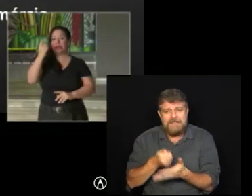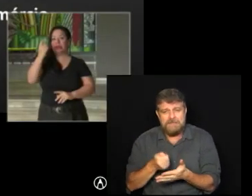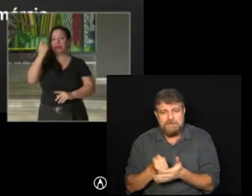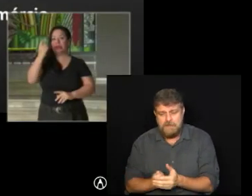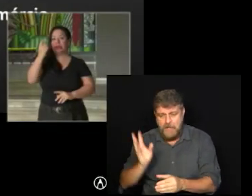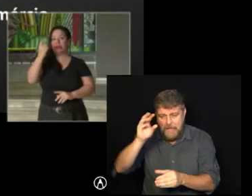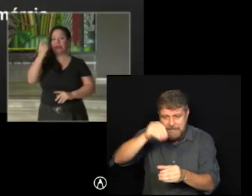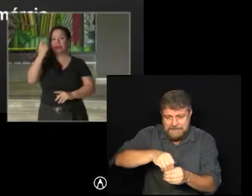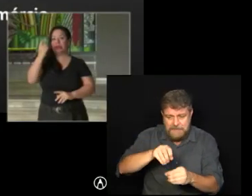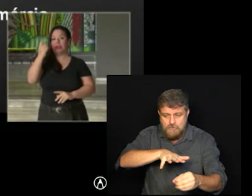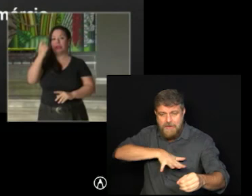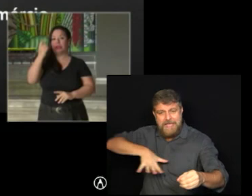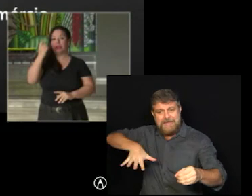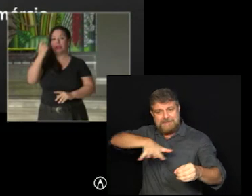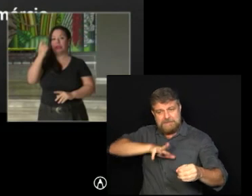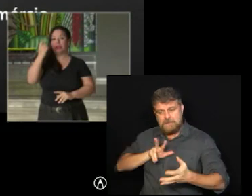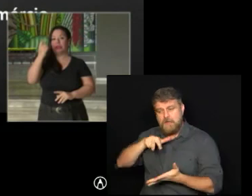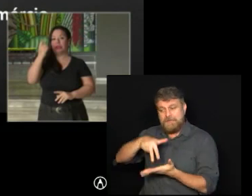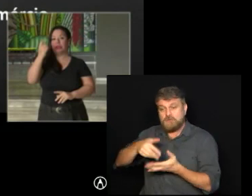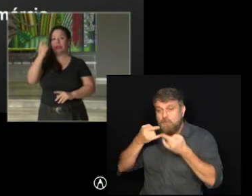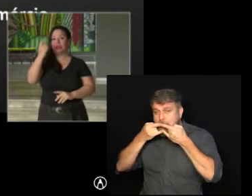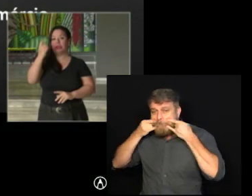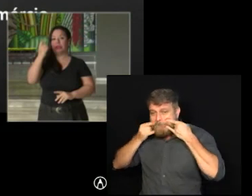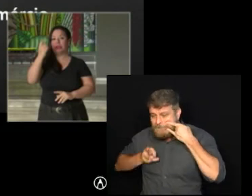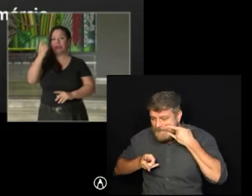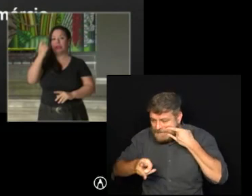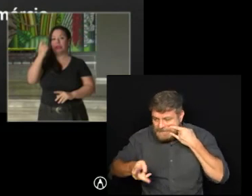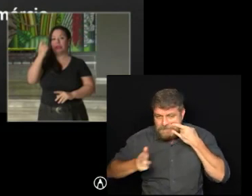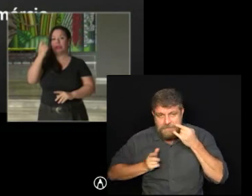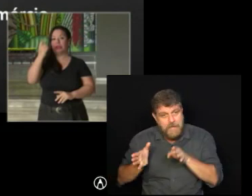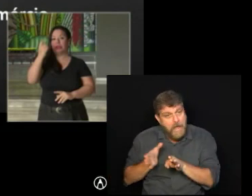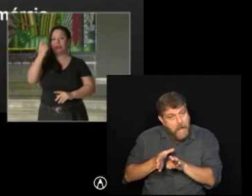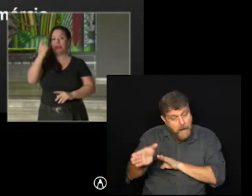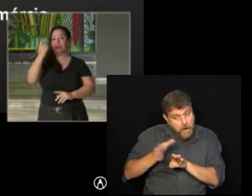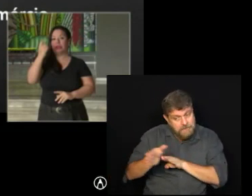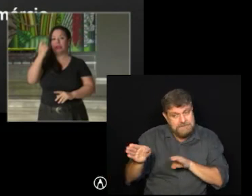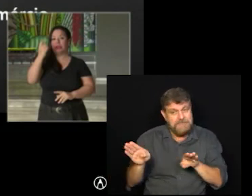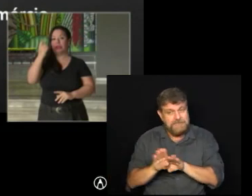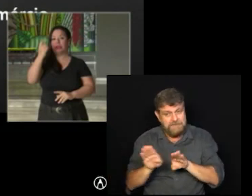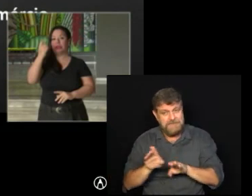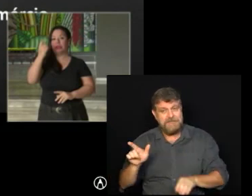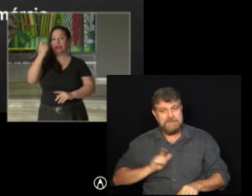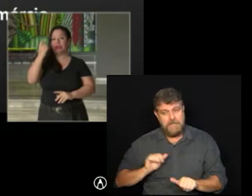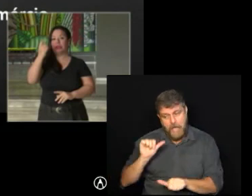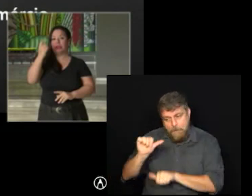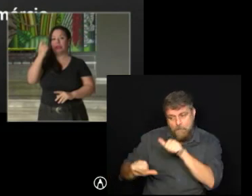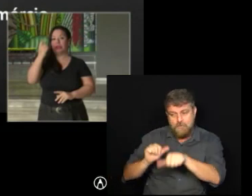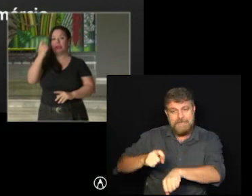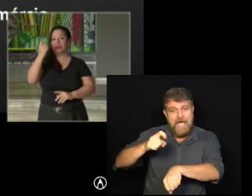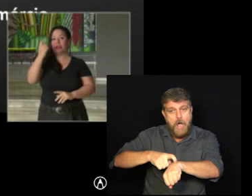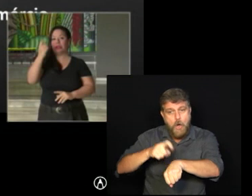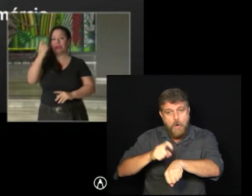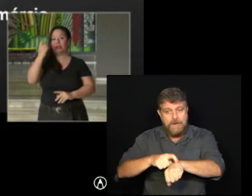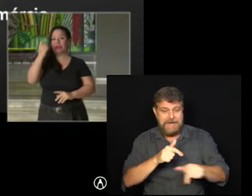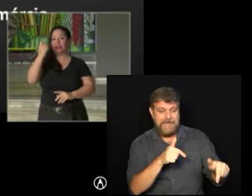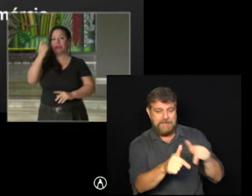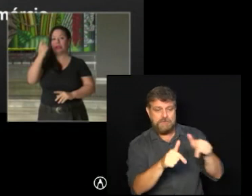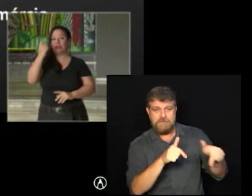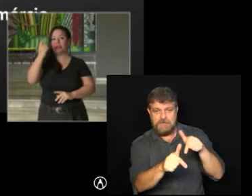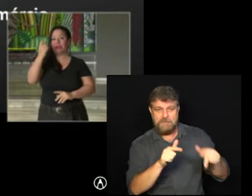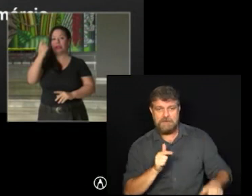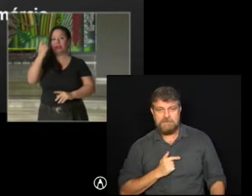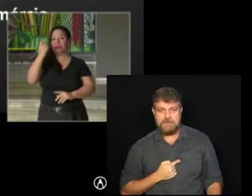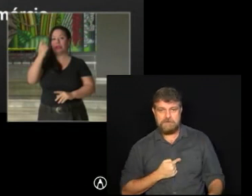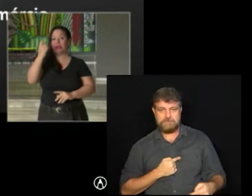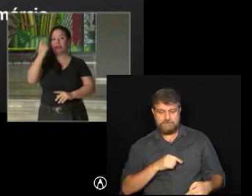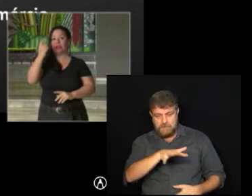e externos. E recomendação também de um escalonamento de horário de entrada no trabalho, de acordo